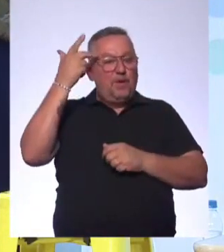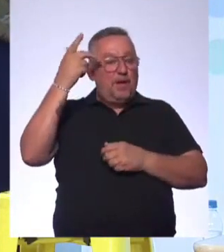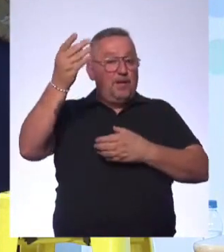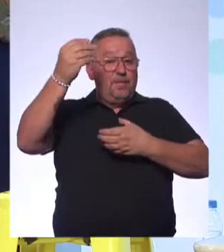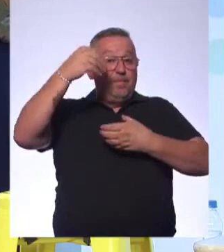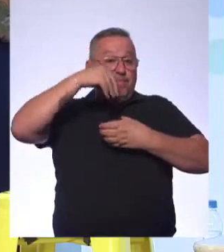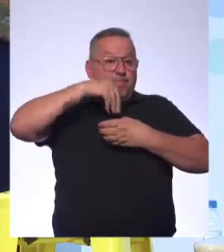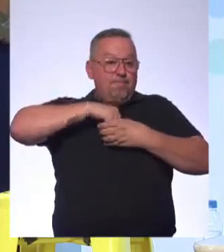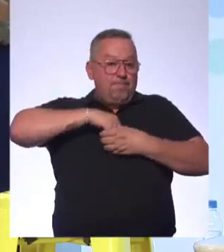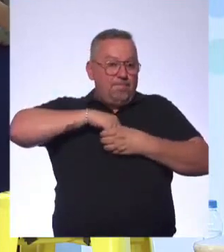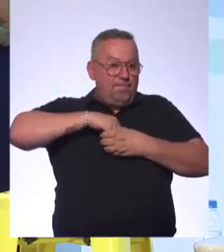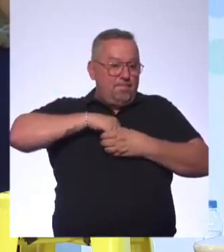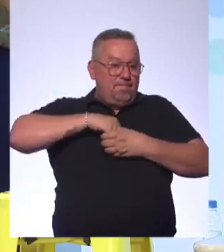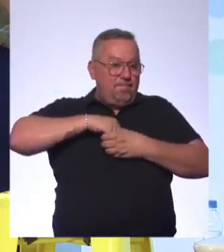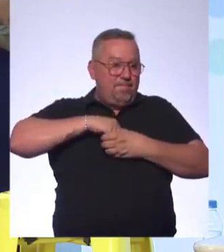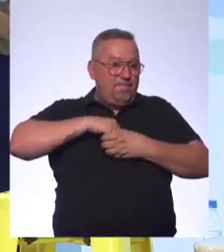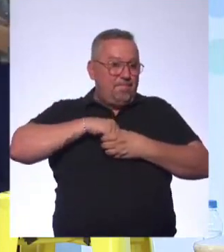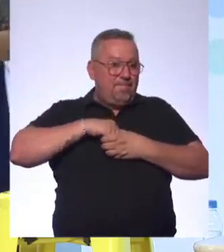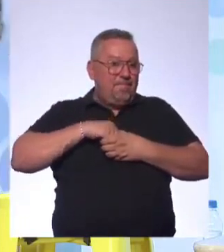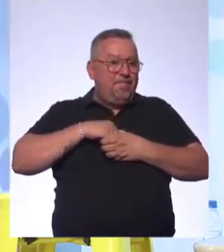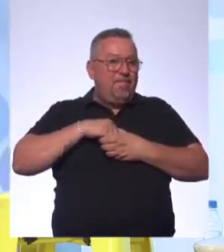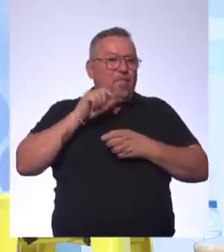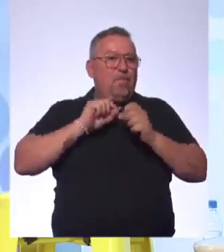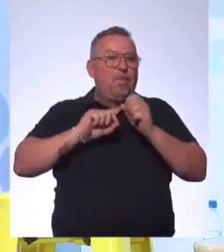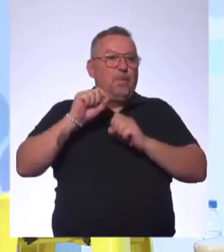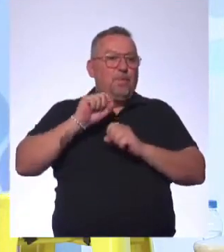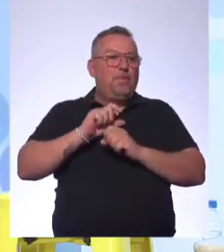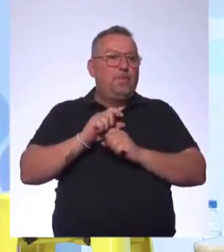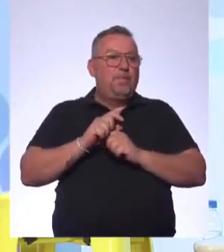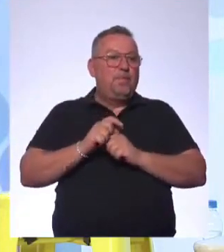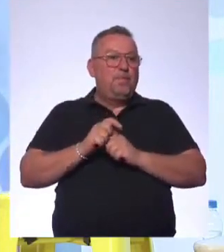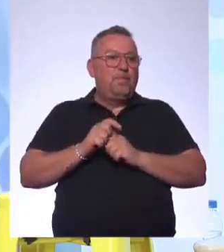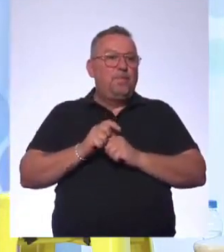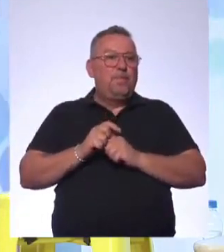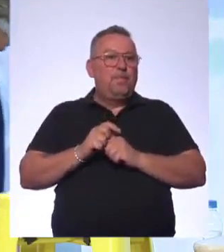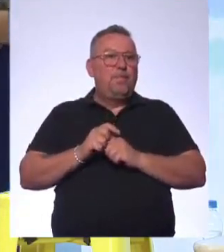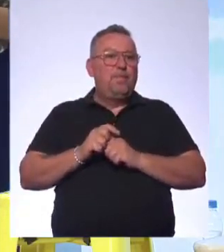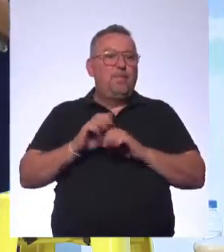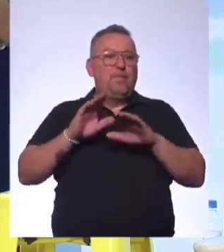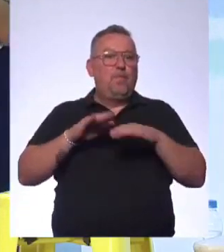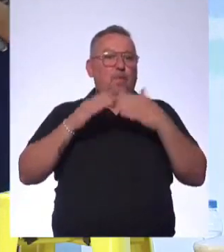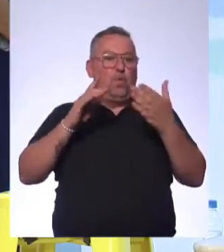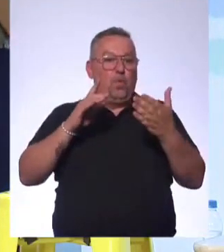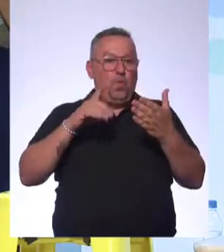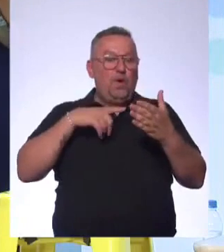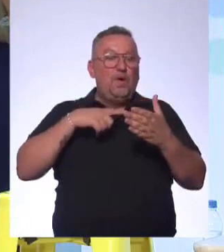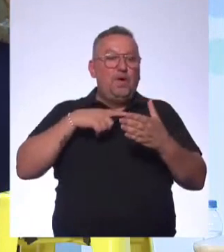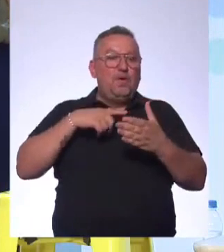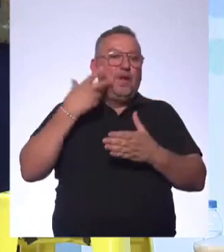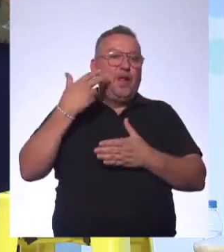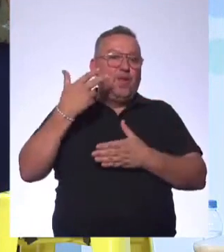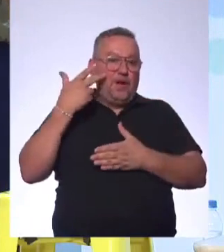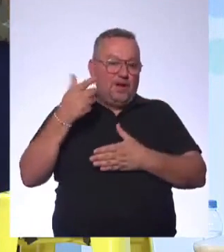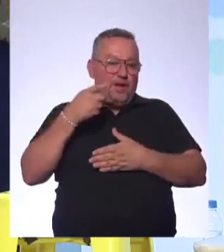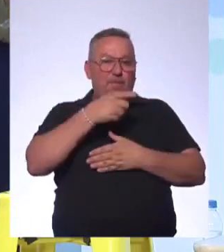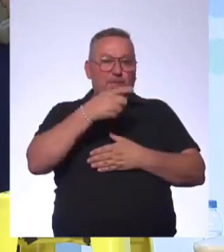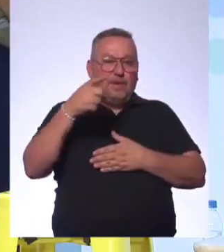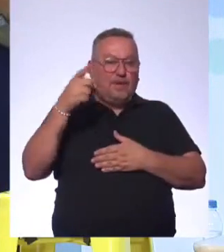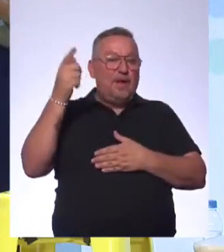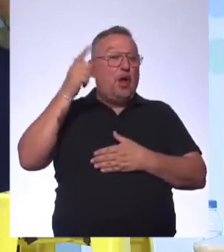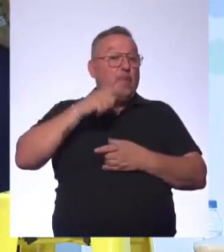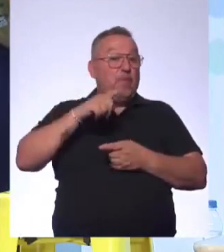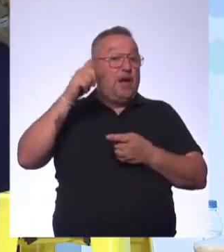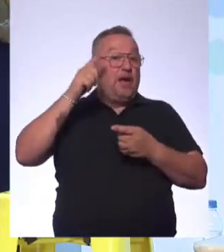naturalizadas, né? E essas repetições, elas são naturalizadas. Quando nós naturalizamos essas